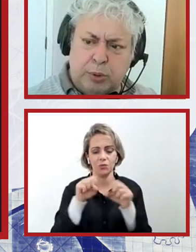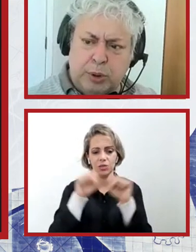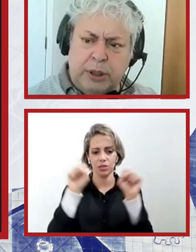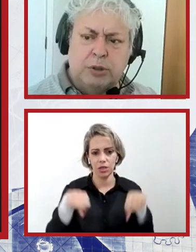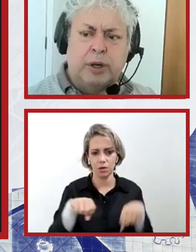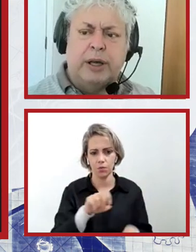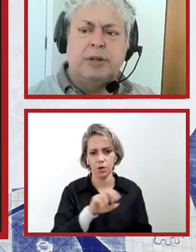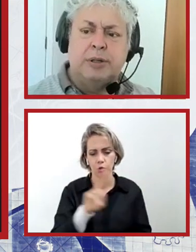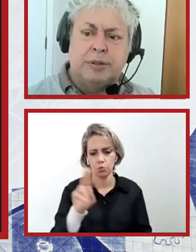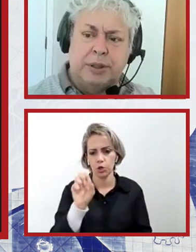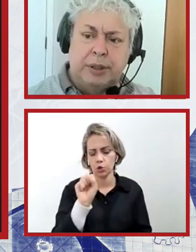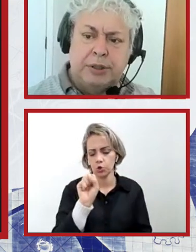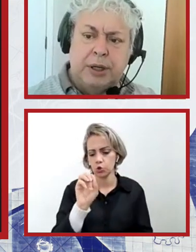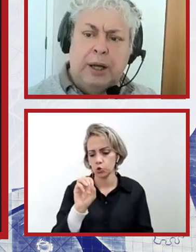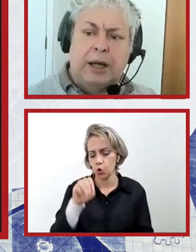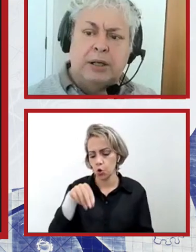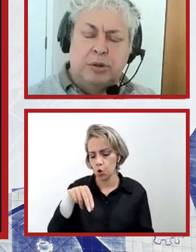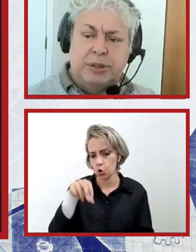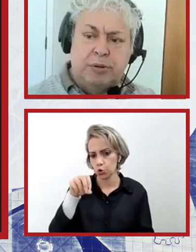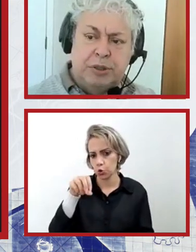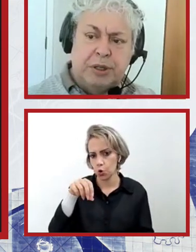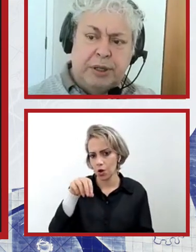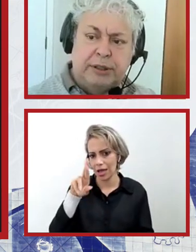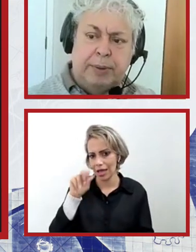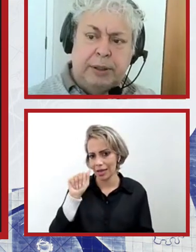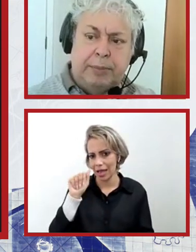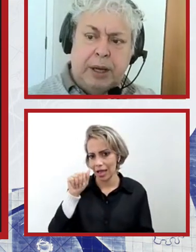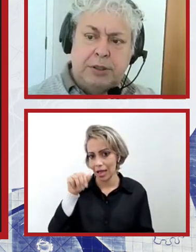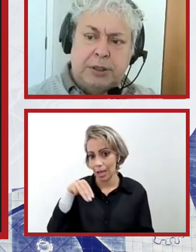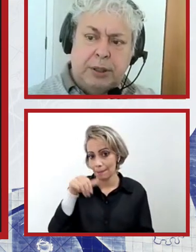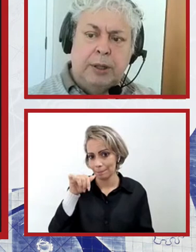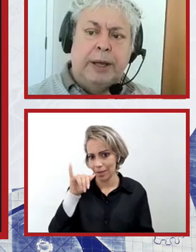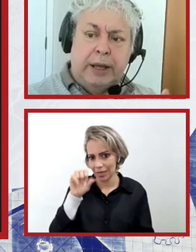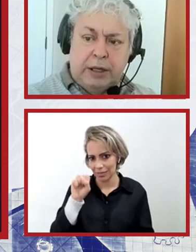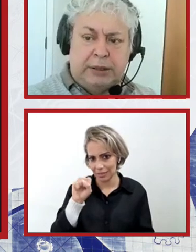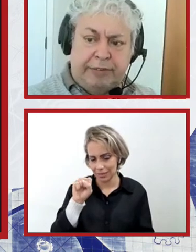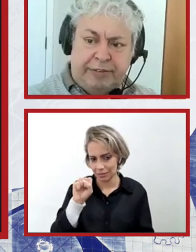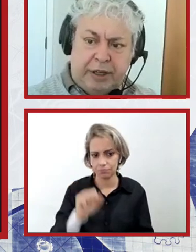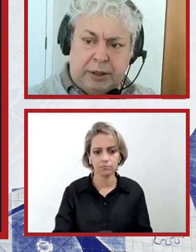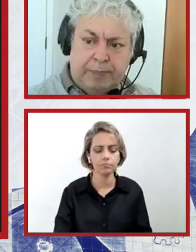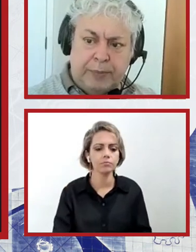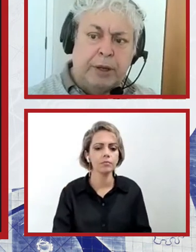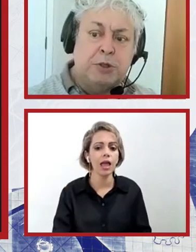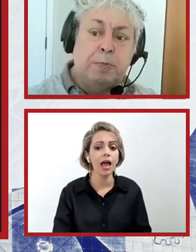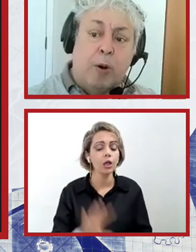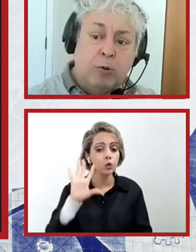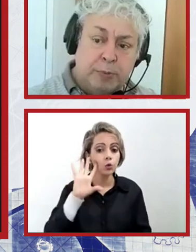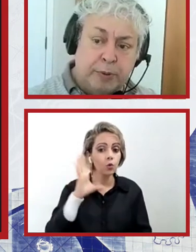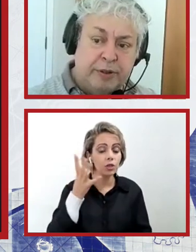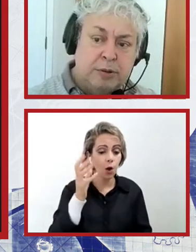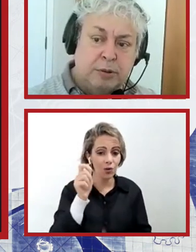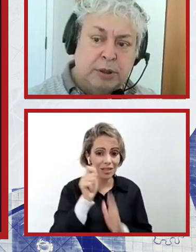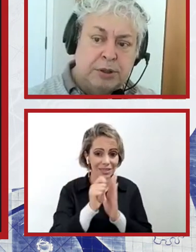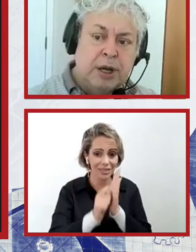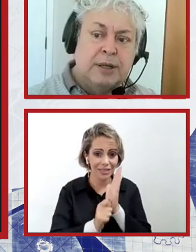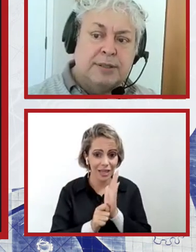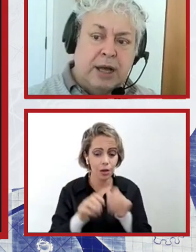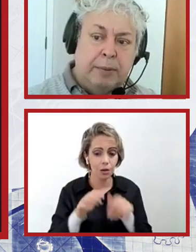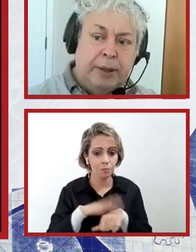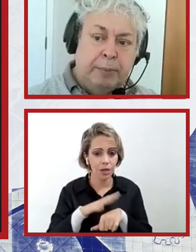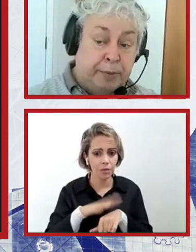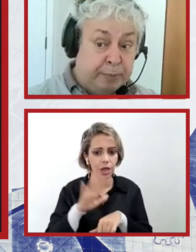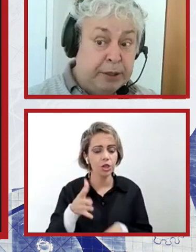aqui é curto, eu só quero dizer o seguinte. A solução de escrita matemática, ela já está feita. Mas poucos